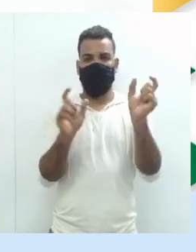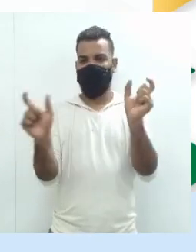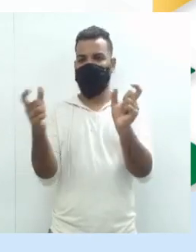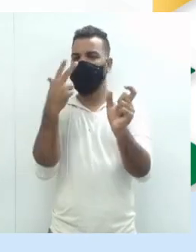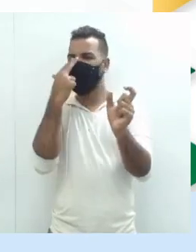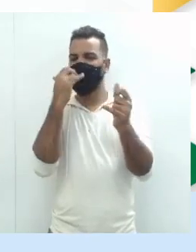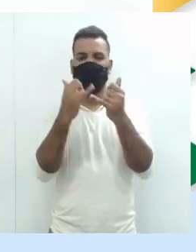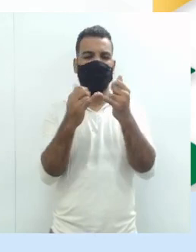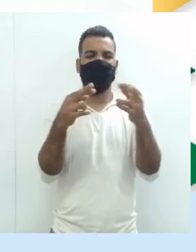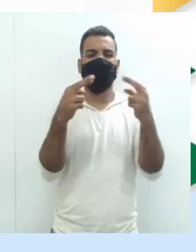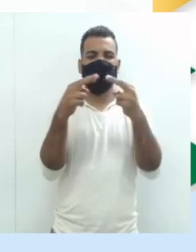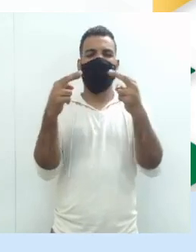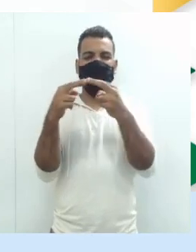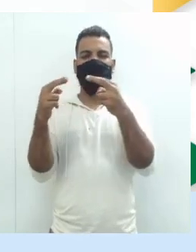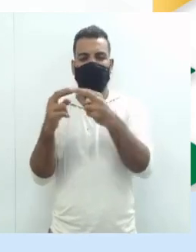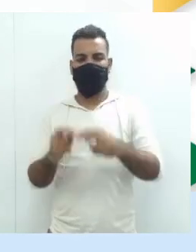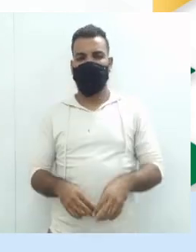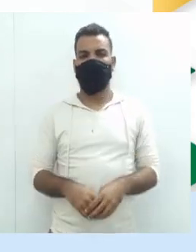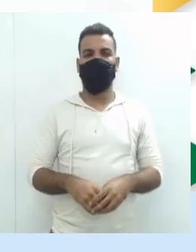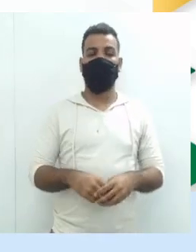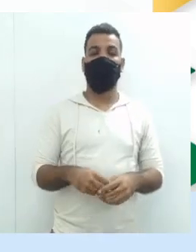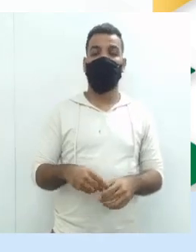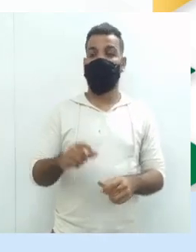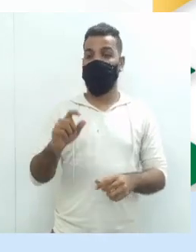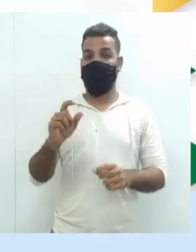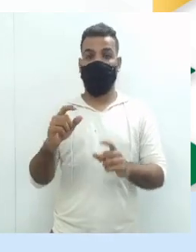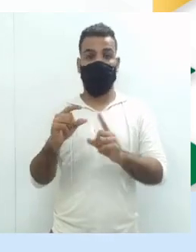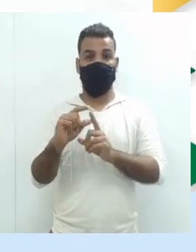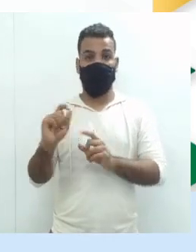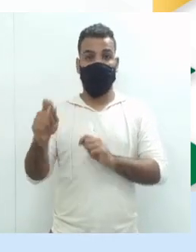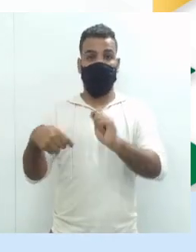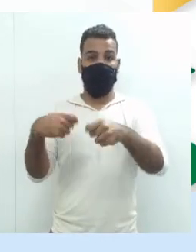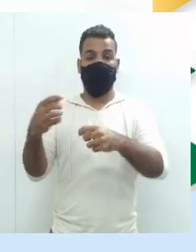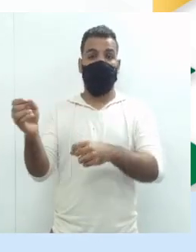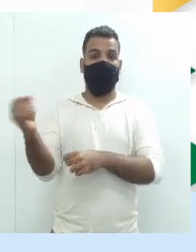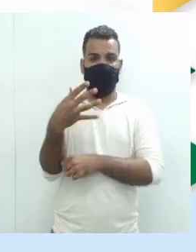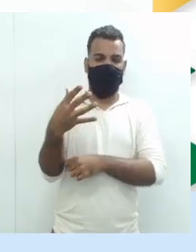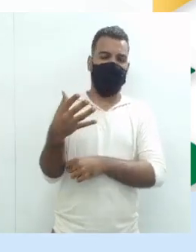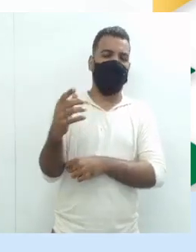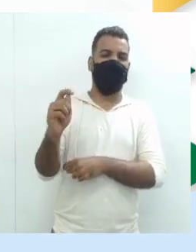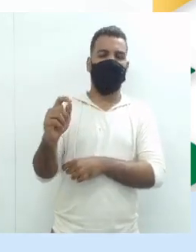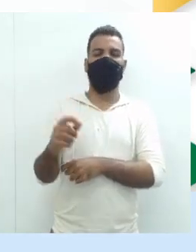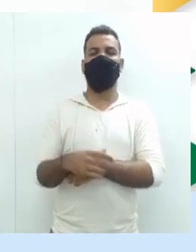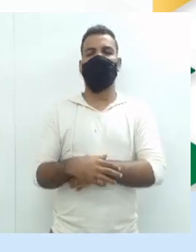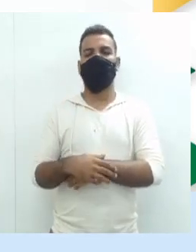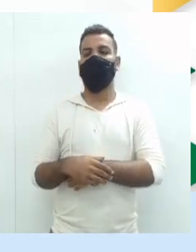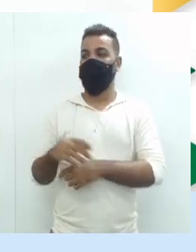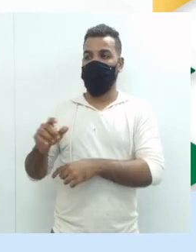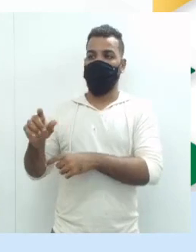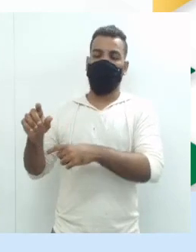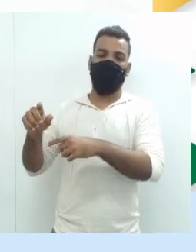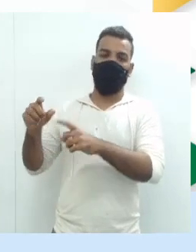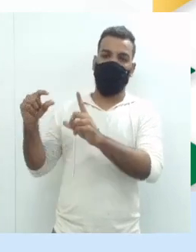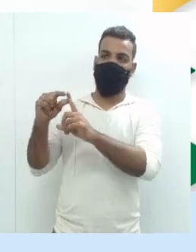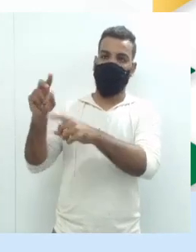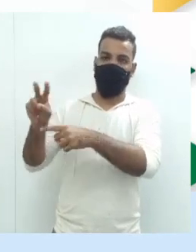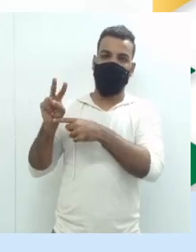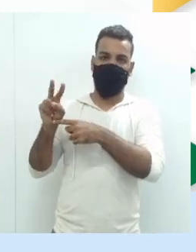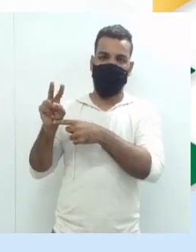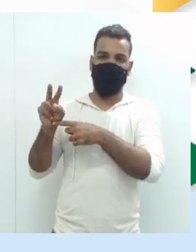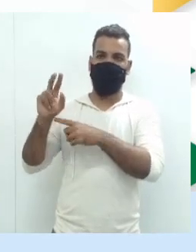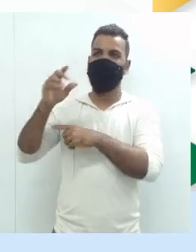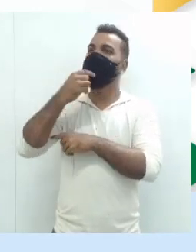Que são novas palavras, criações de novas palavras, de novos termos, estrangeirismos, isso a gente tem visto